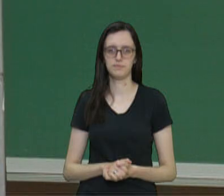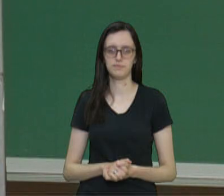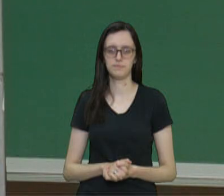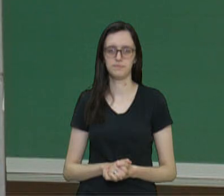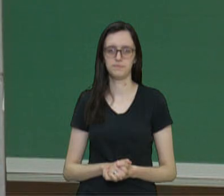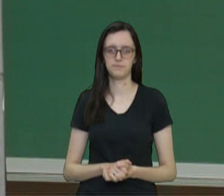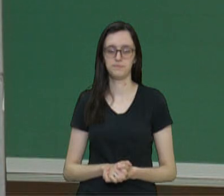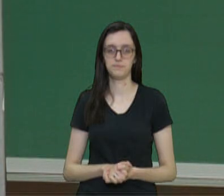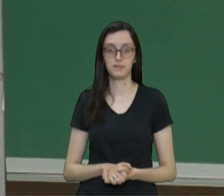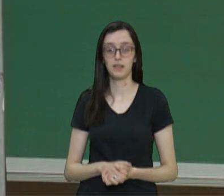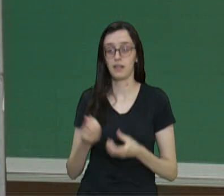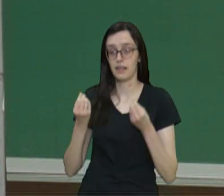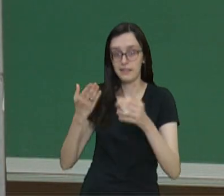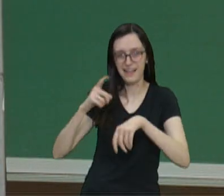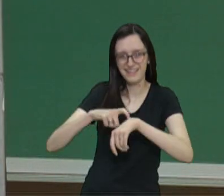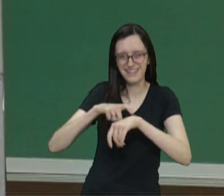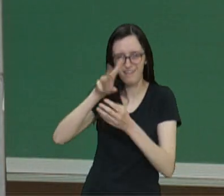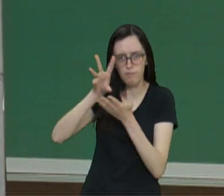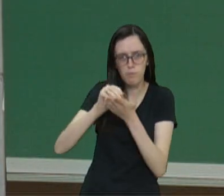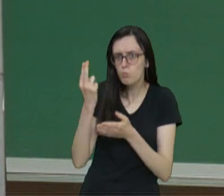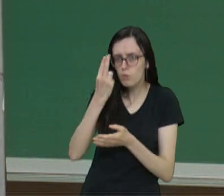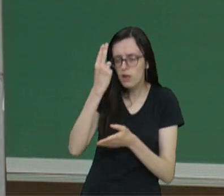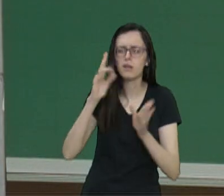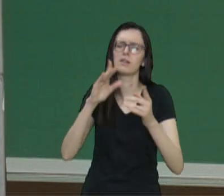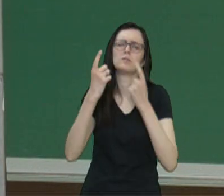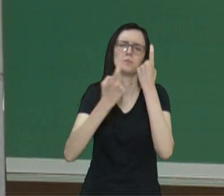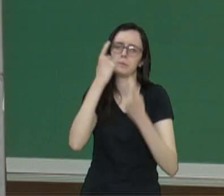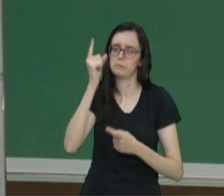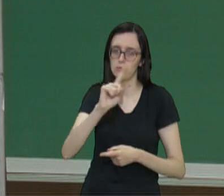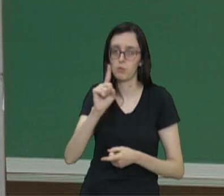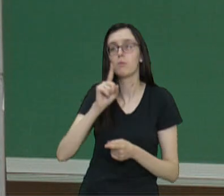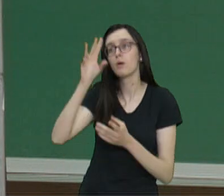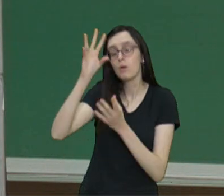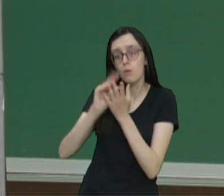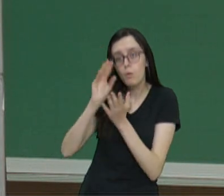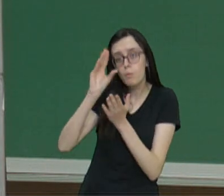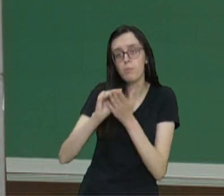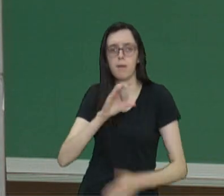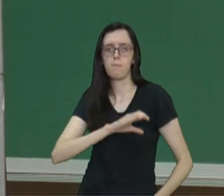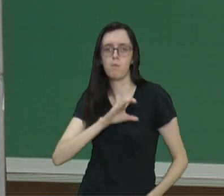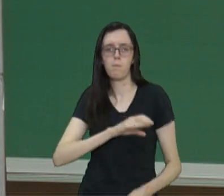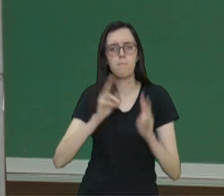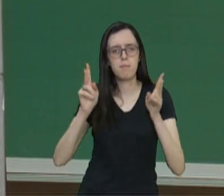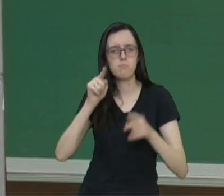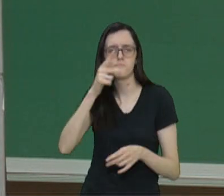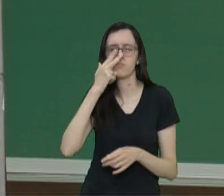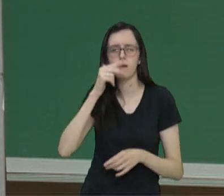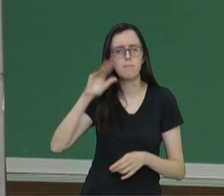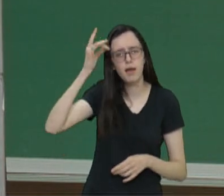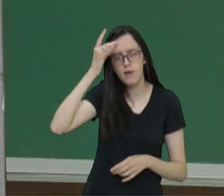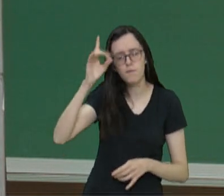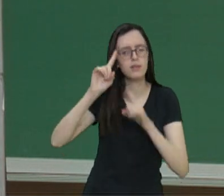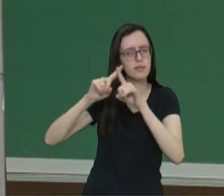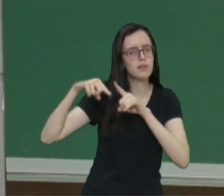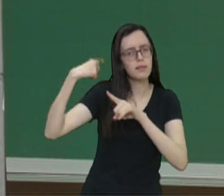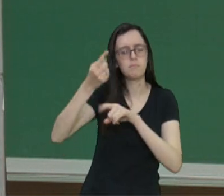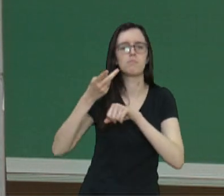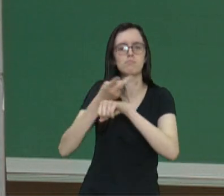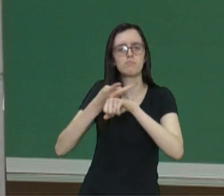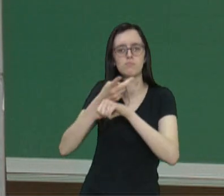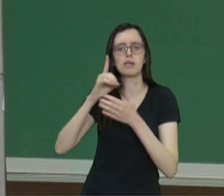Se o tempo para você copiar ele não foi suficiente, não se preocupa, tá? Copia em português o que você acha mais fácil e depois você vai procurar no